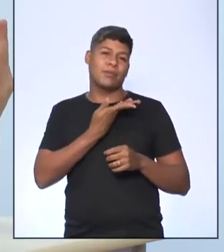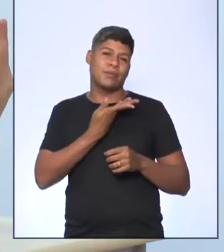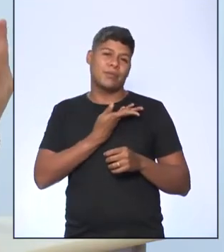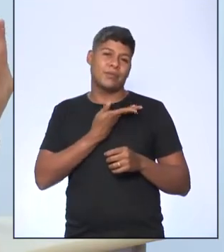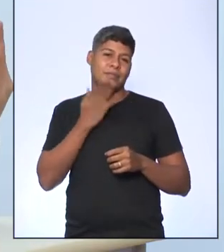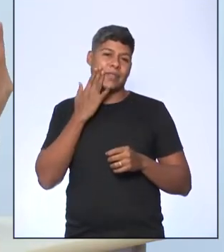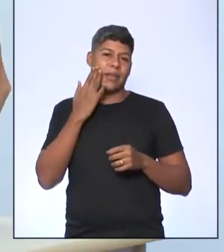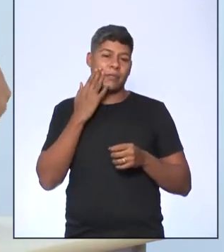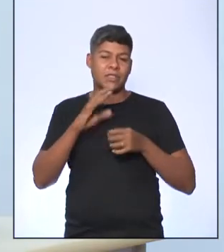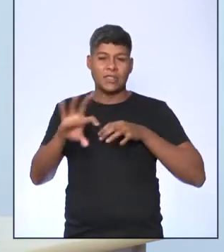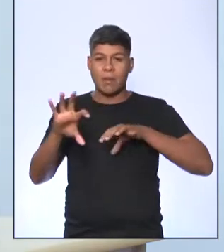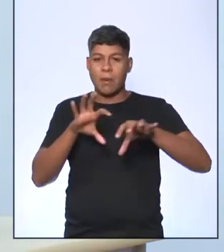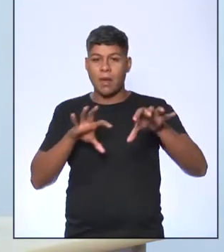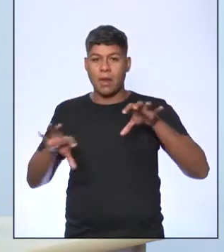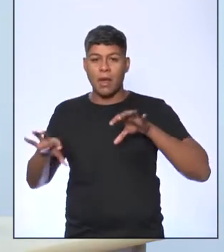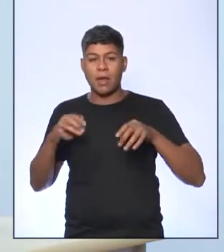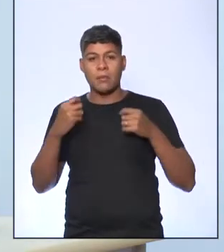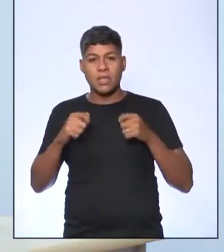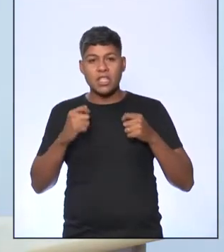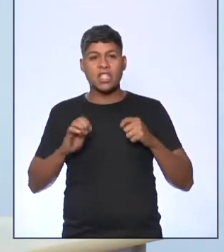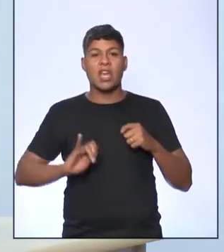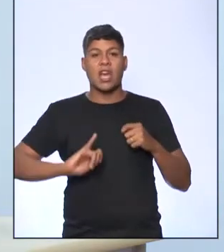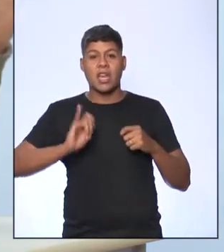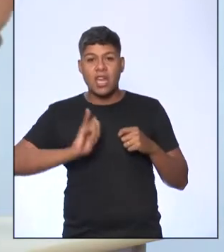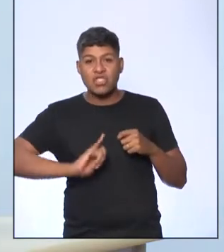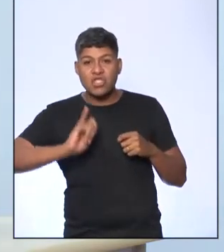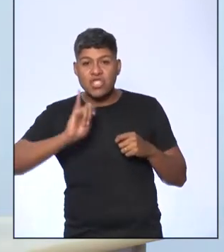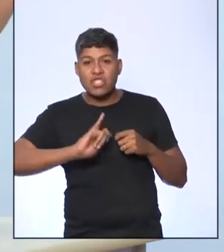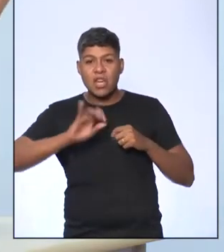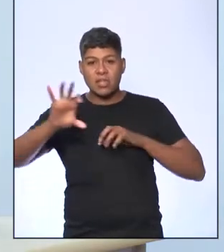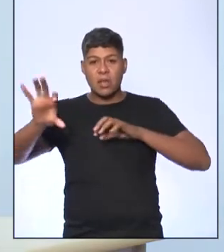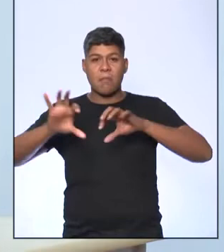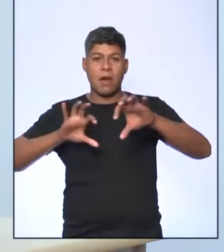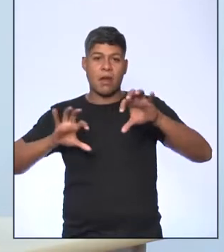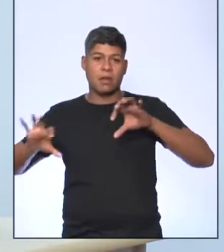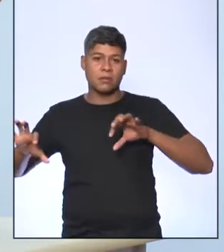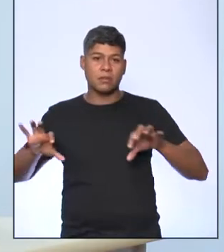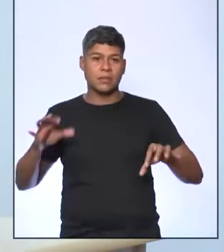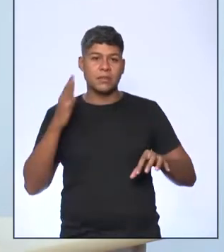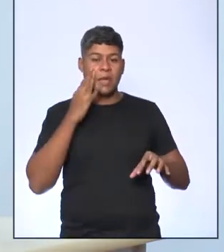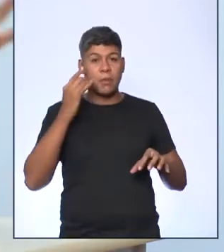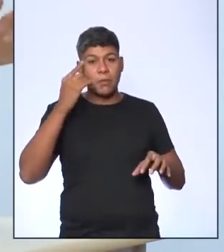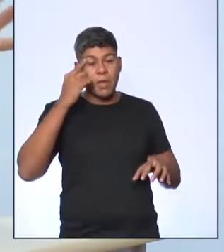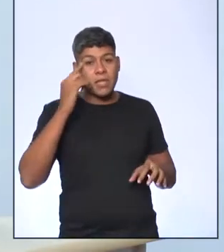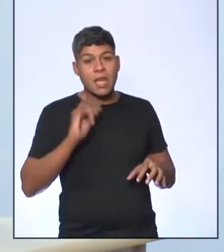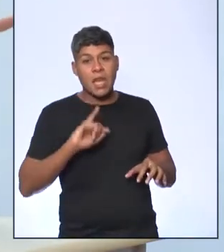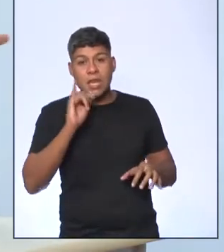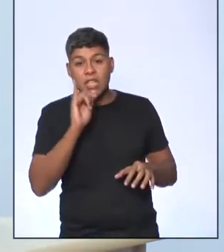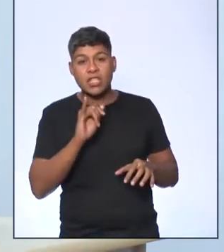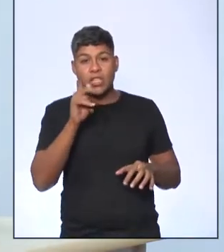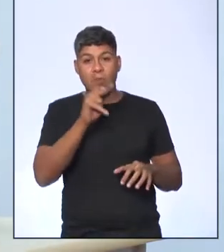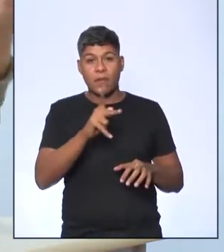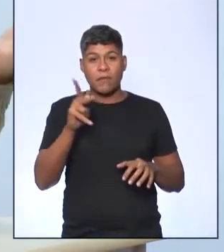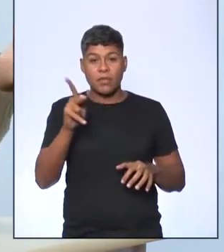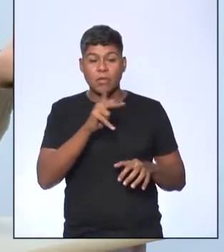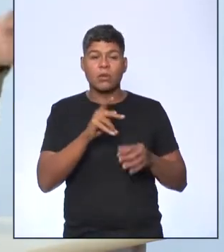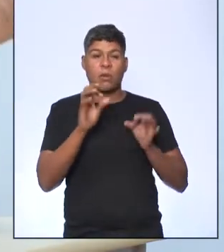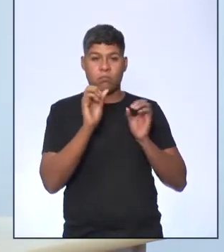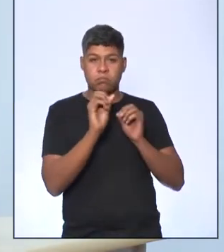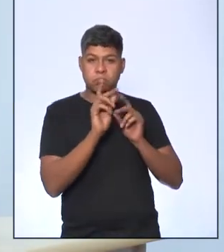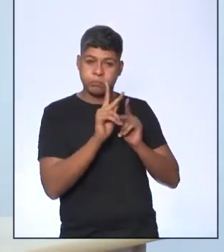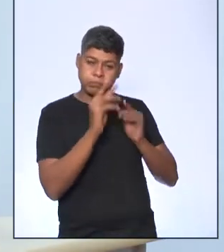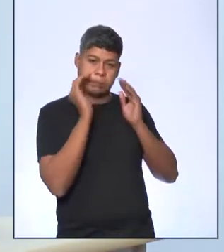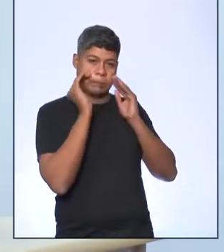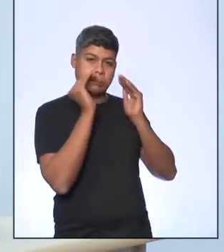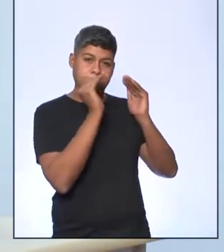a gente vai ter que separar ele. Então, precisa dessa energia para separar vocês. Então, imagina que daí a energia da professora ali foi suficiente, vocês